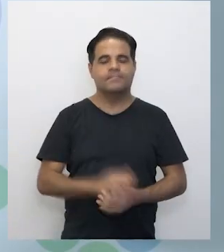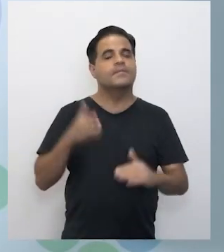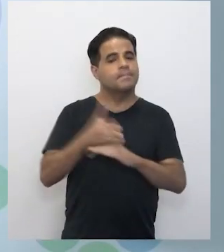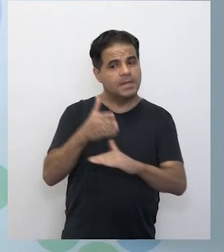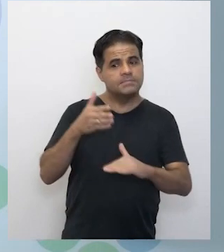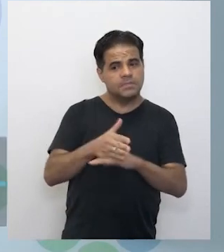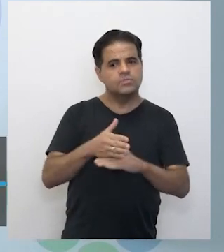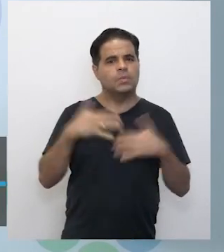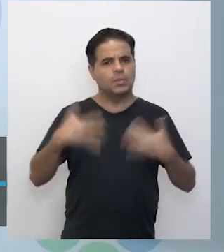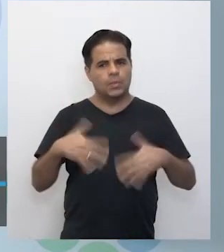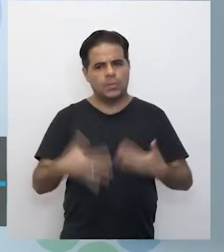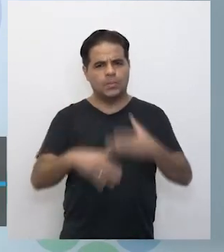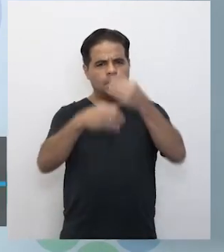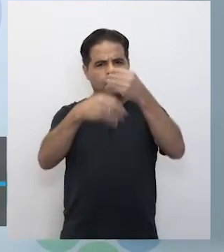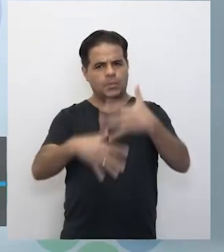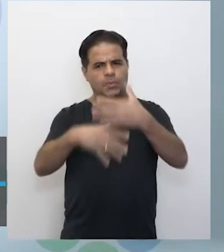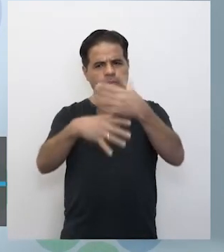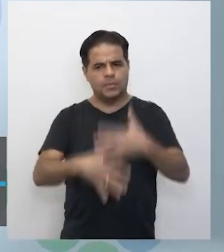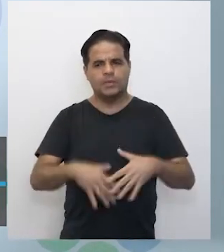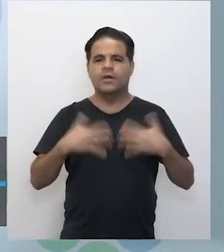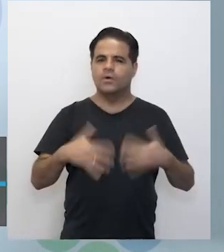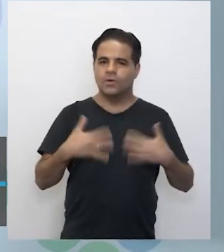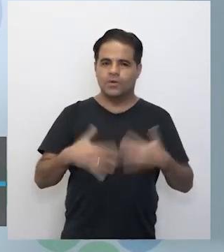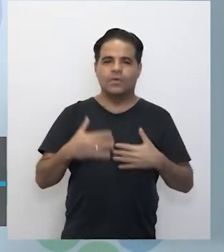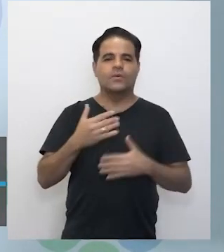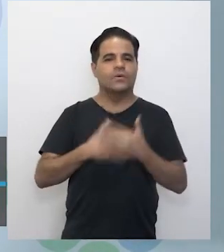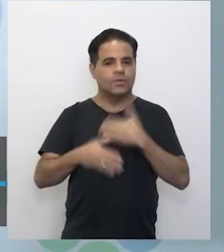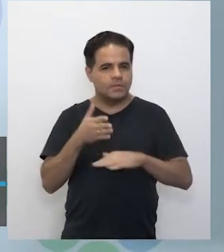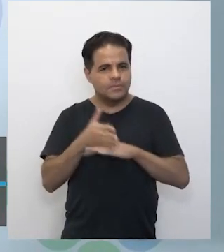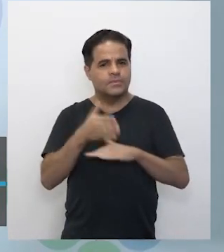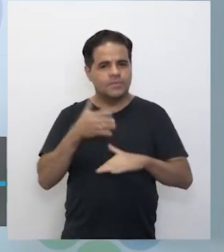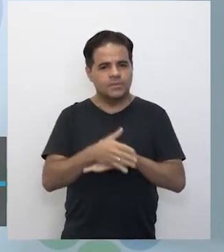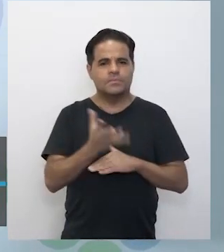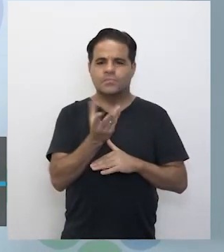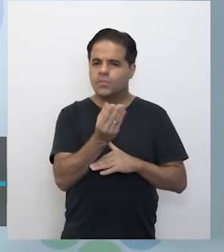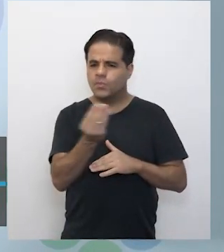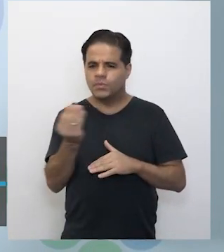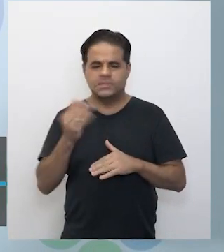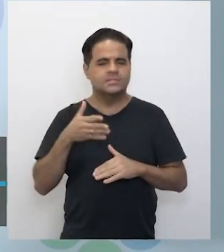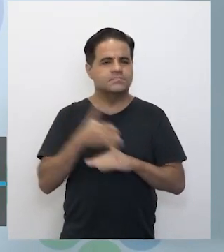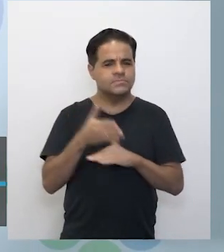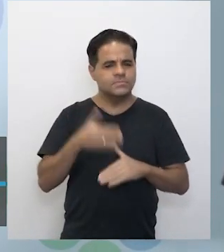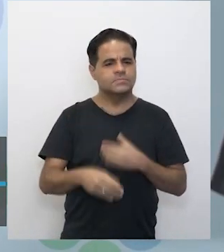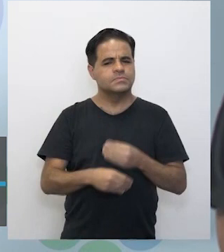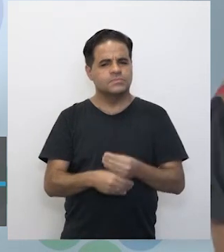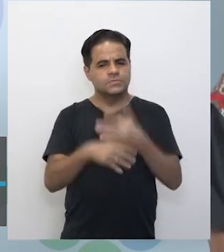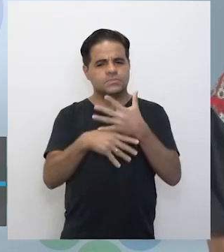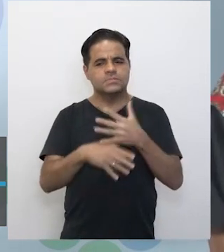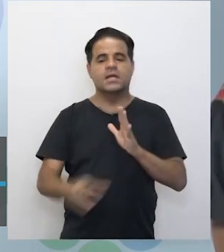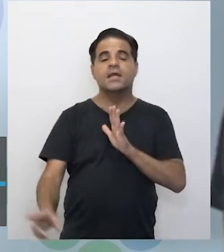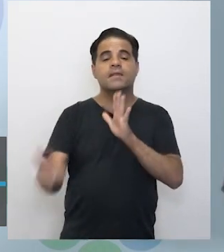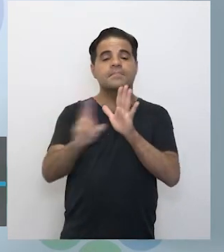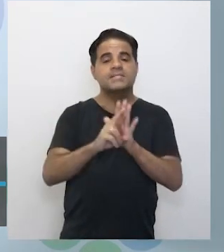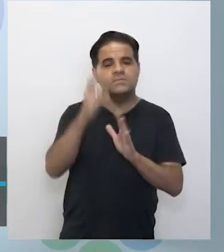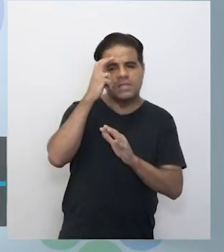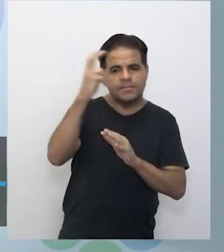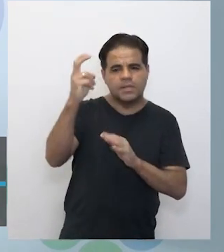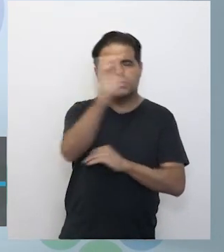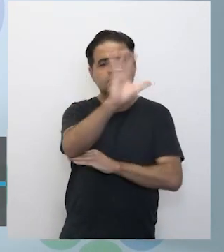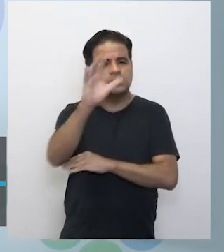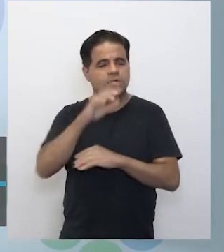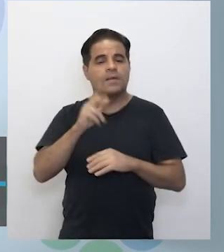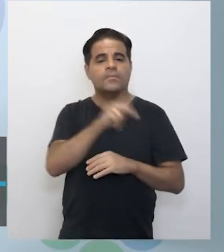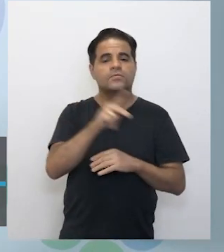Participações à beça aqui. Eu falei a beça, sou das antigas. Participações à pampa. Vamos lá então, olha só. Representam sabedoria e a natureza, é